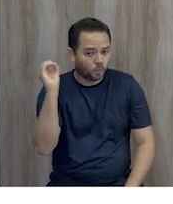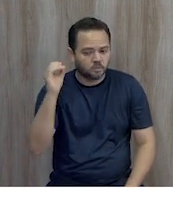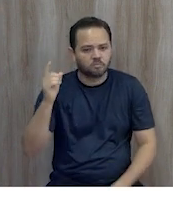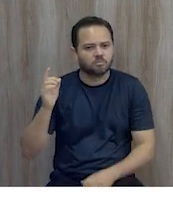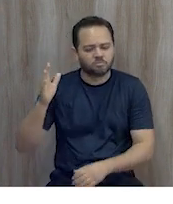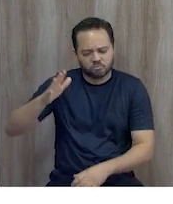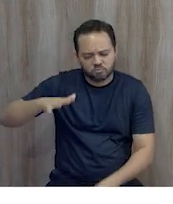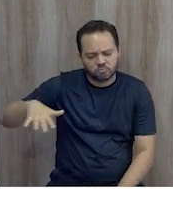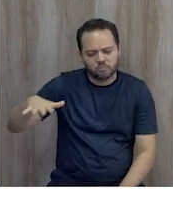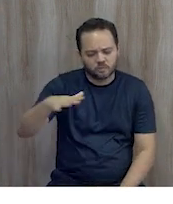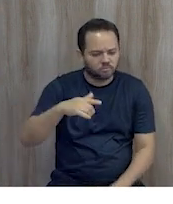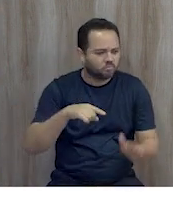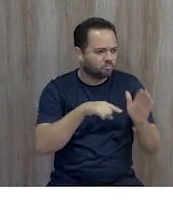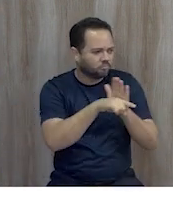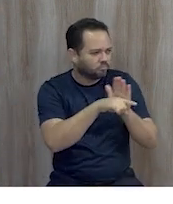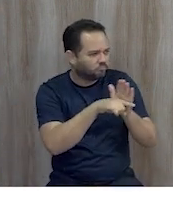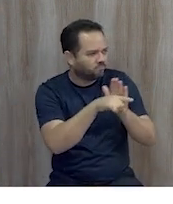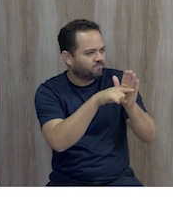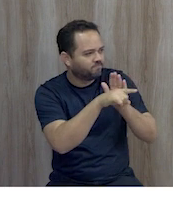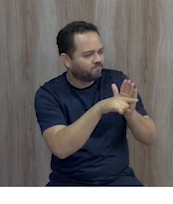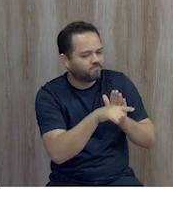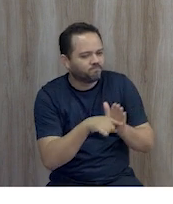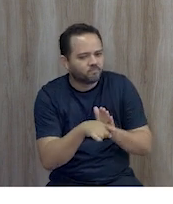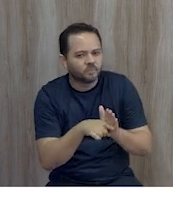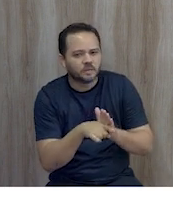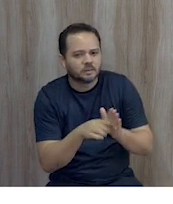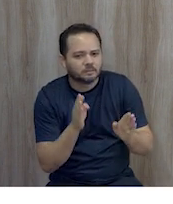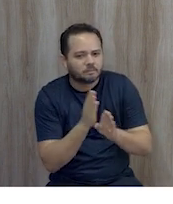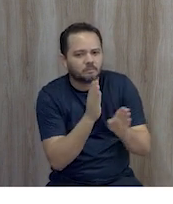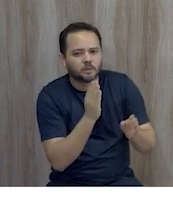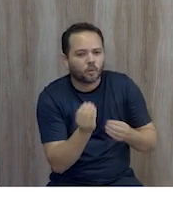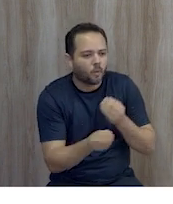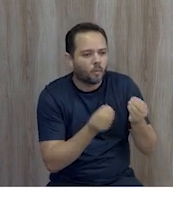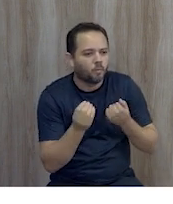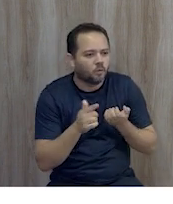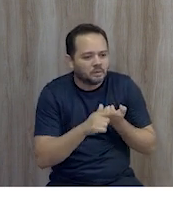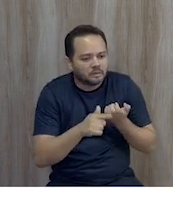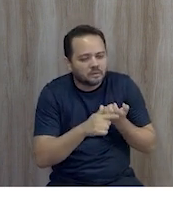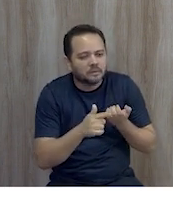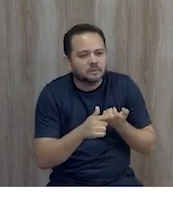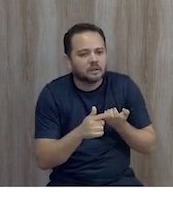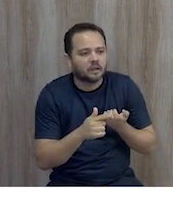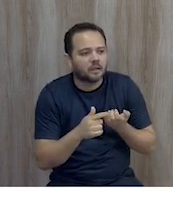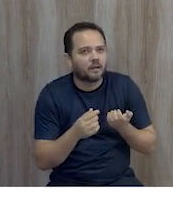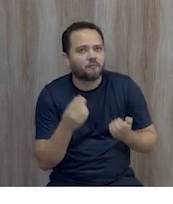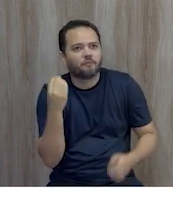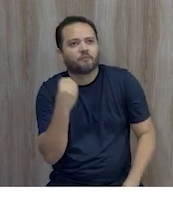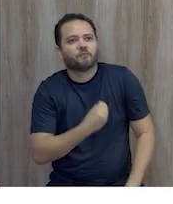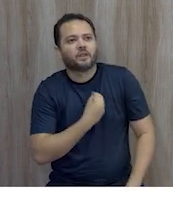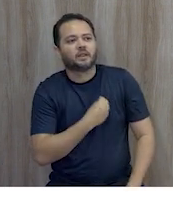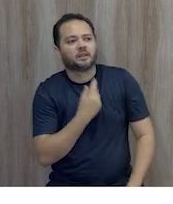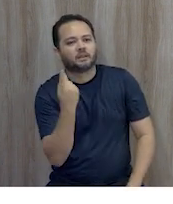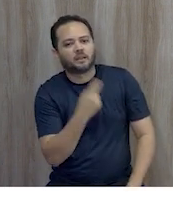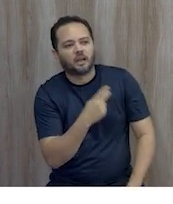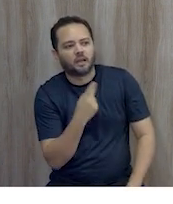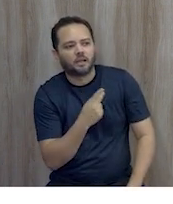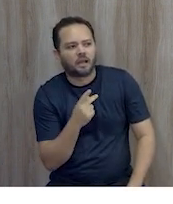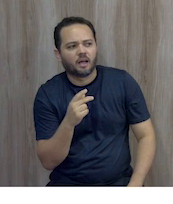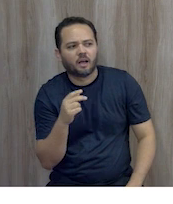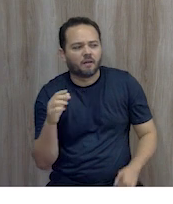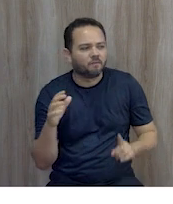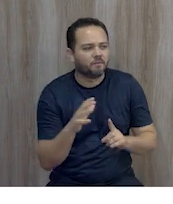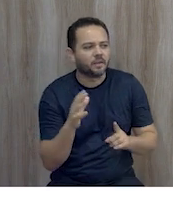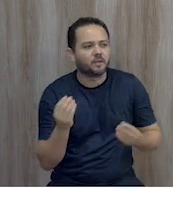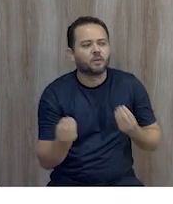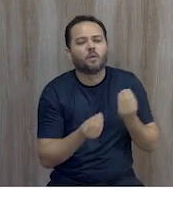um estudo para avaliar o impacto da recessão gengival na qualidade de vida do paciente. E